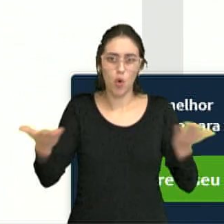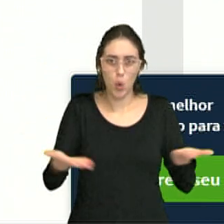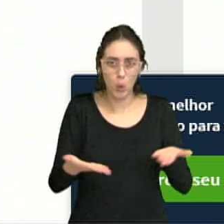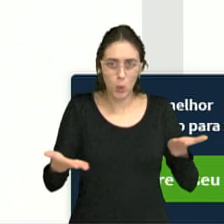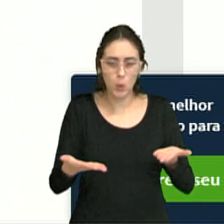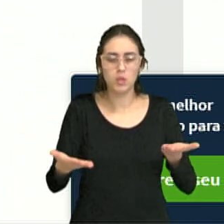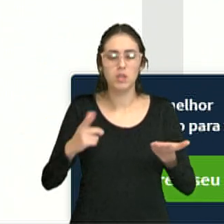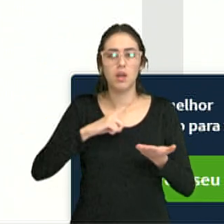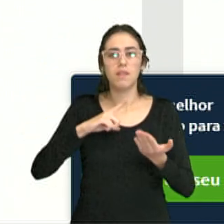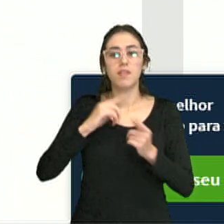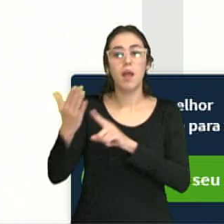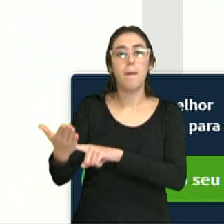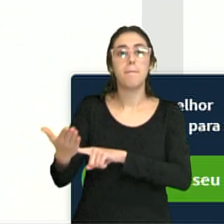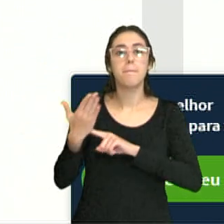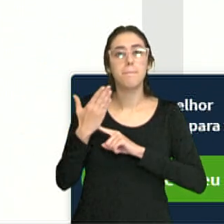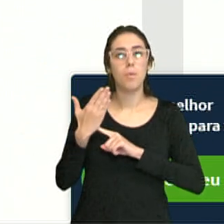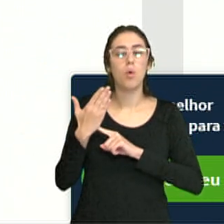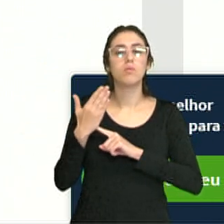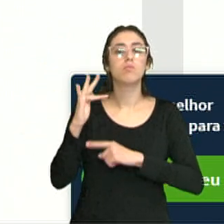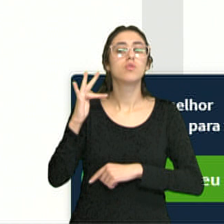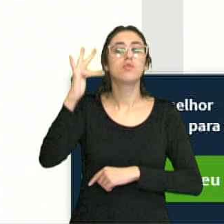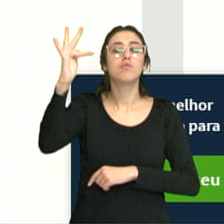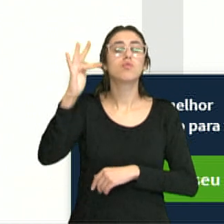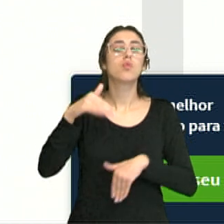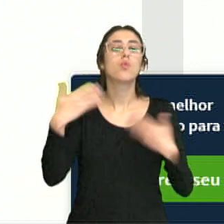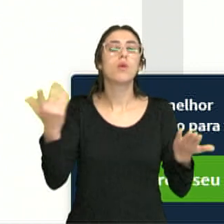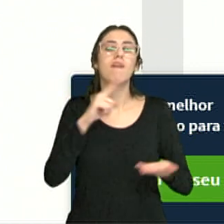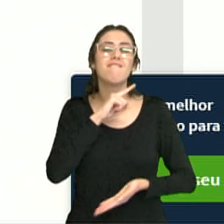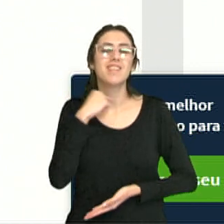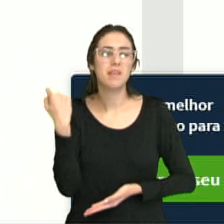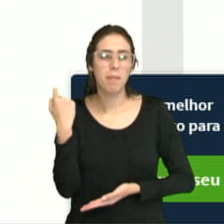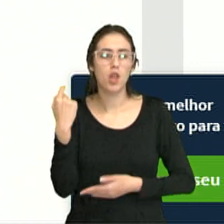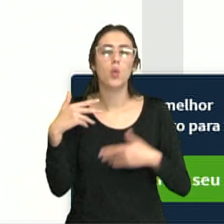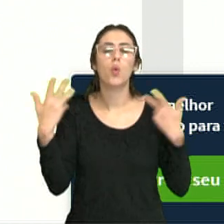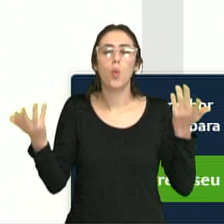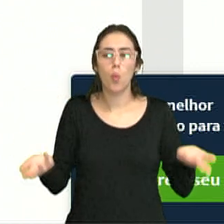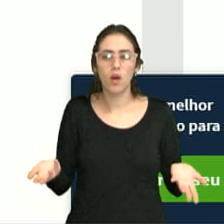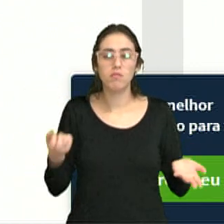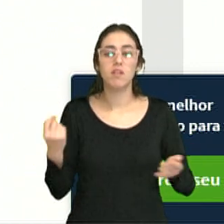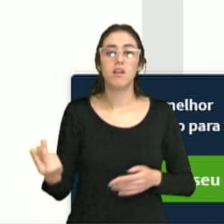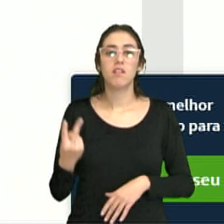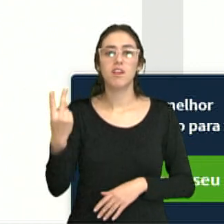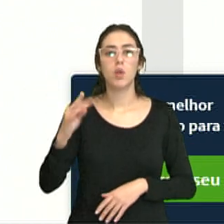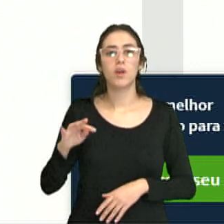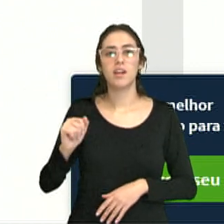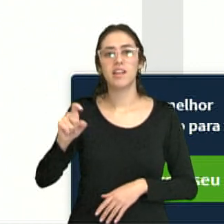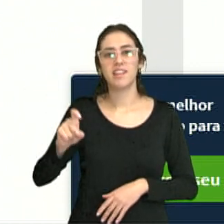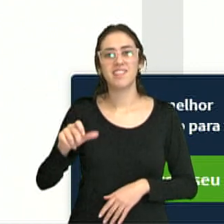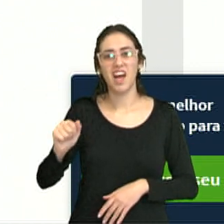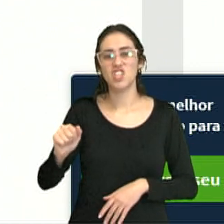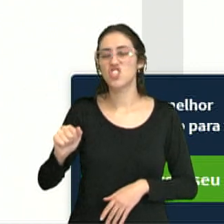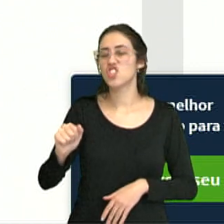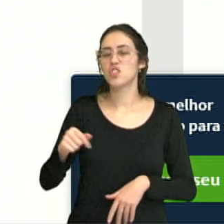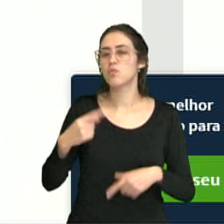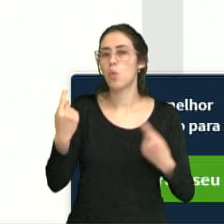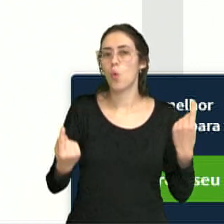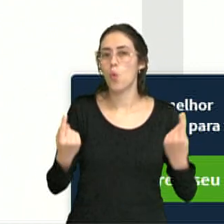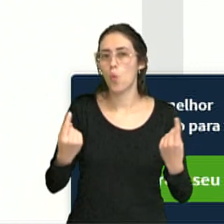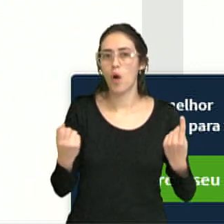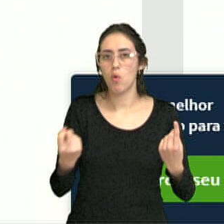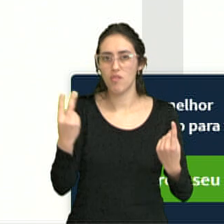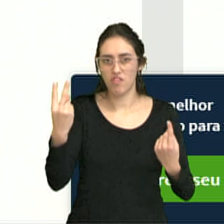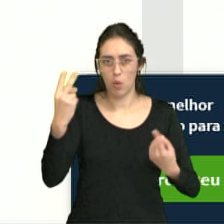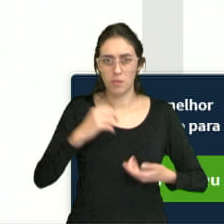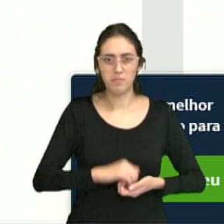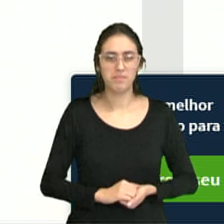mostrando exatamente o vencimento, onde vai ser, qual o valor da taxa que nós vamos utilizar nesse caso